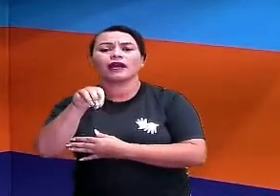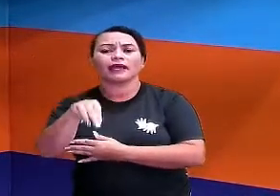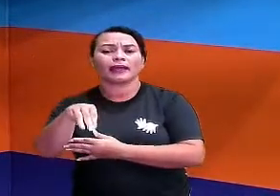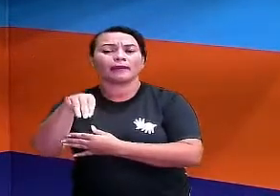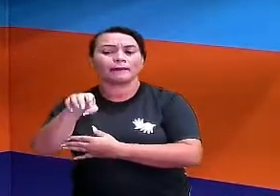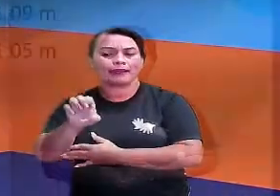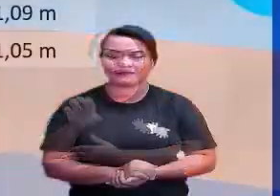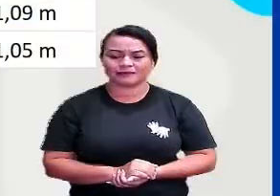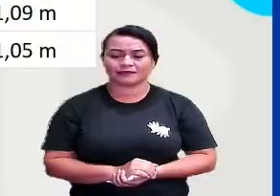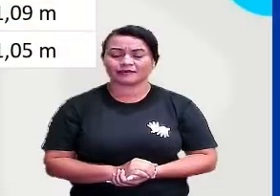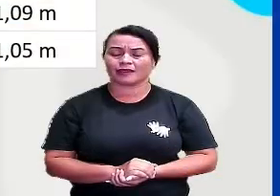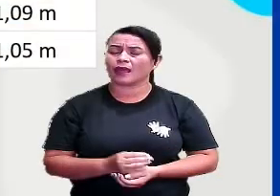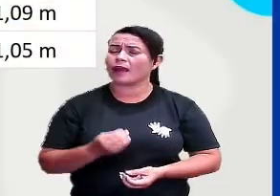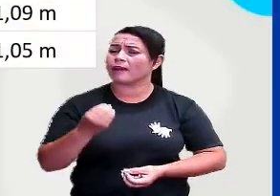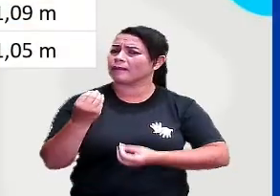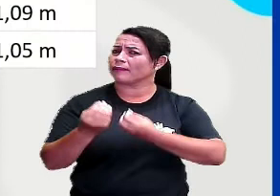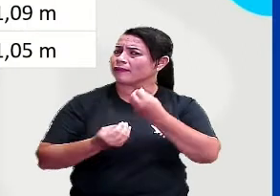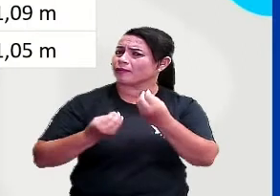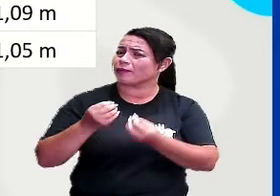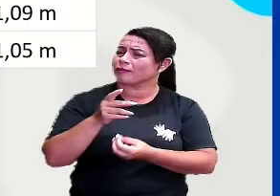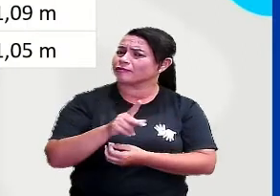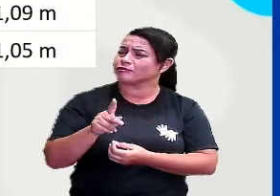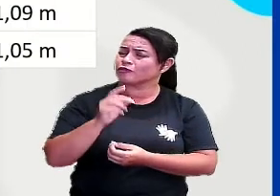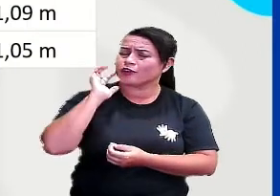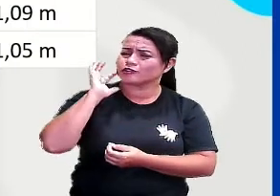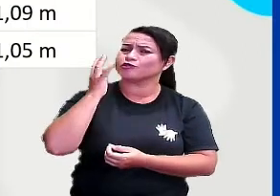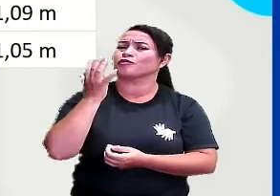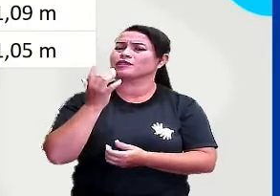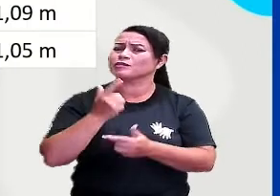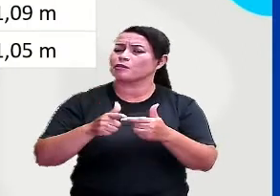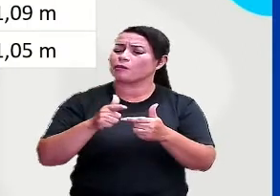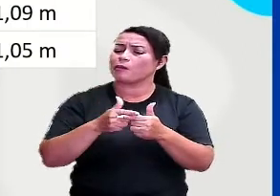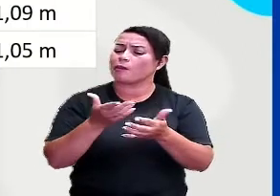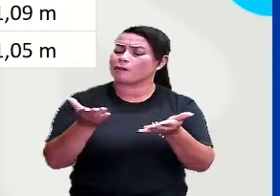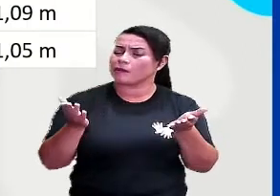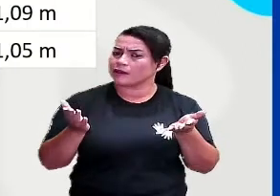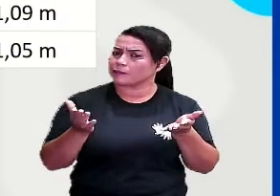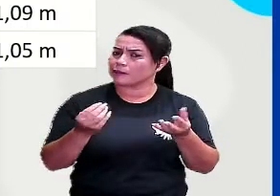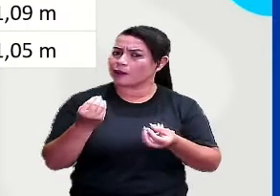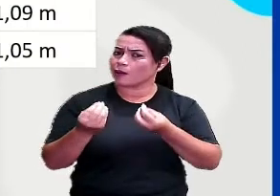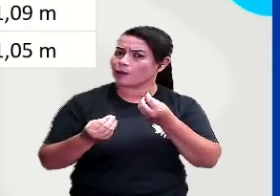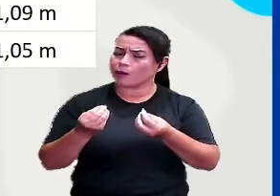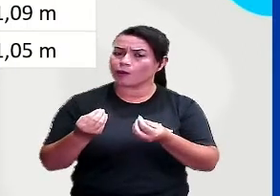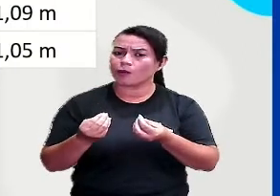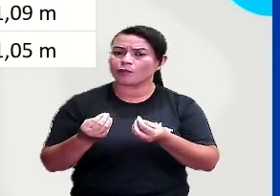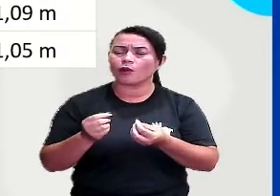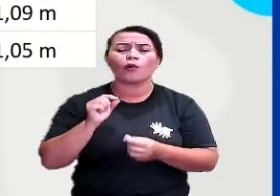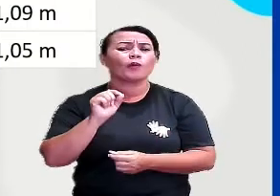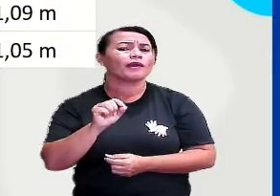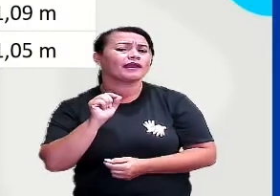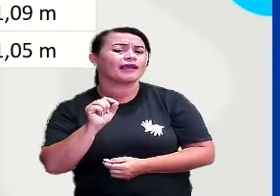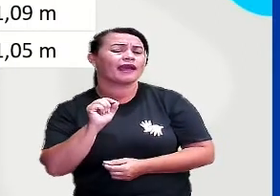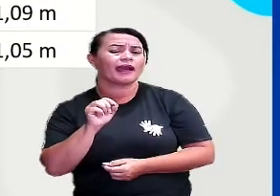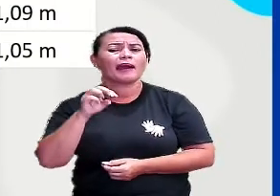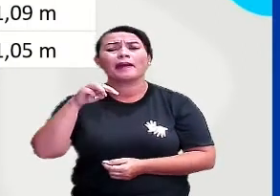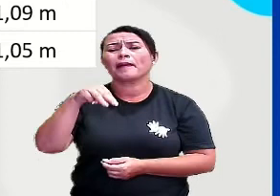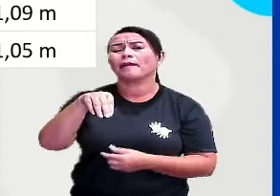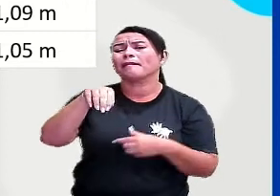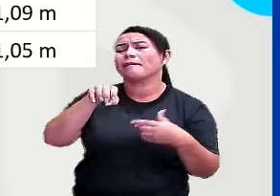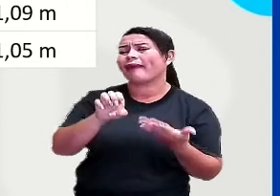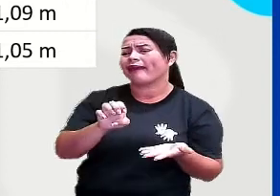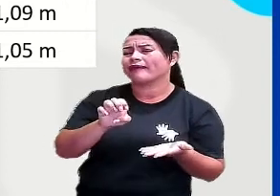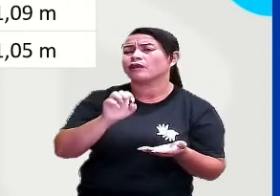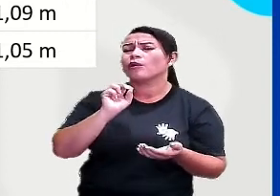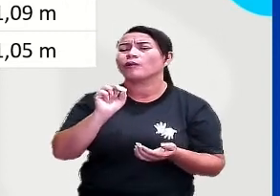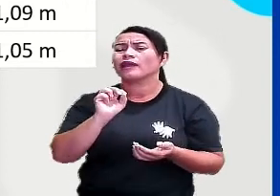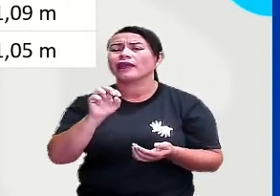na consulta. Mas, professora, como é que eu vou resolver isso? Né? O que é média, o que é